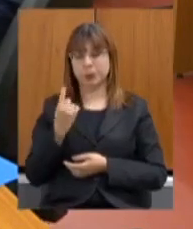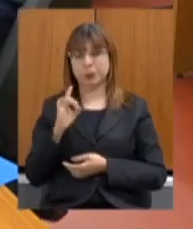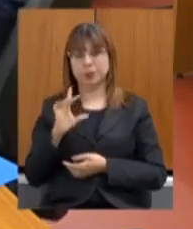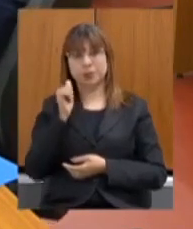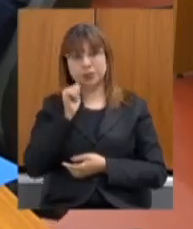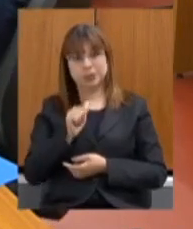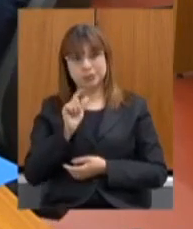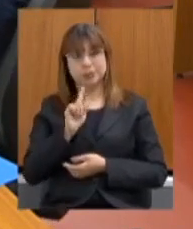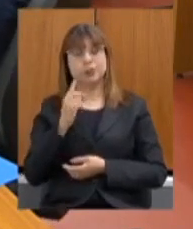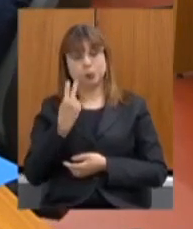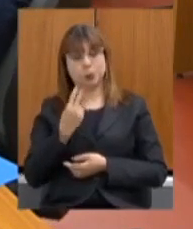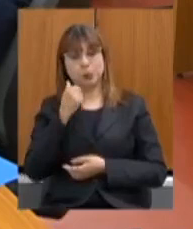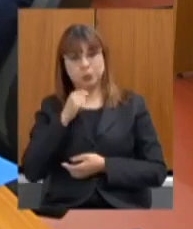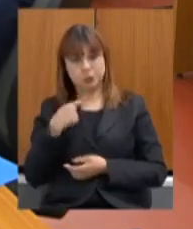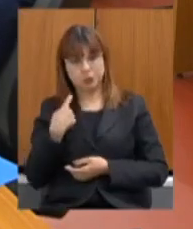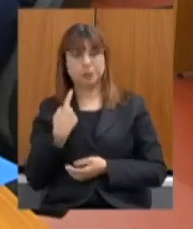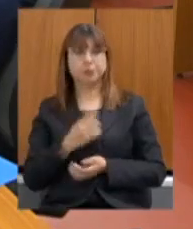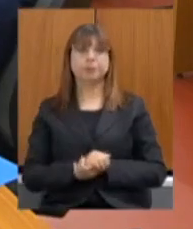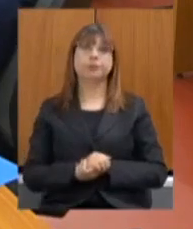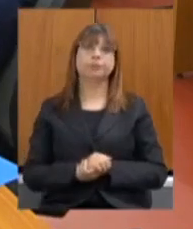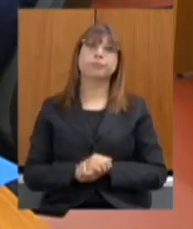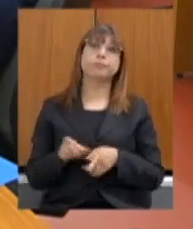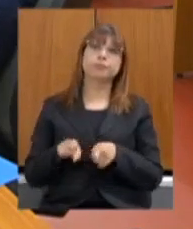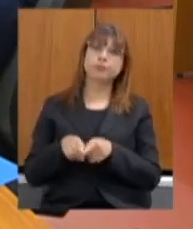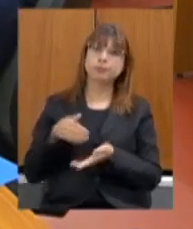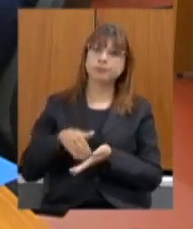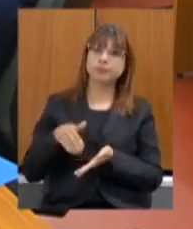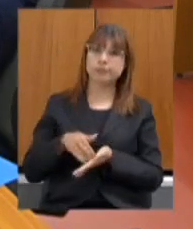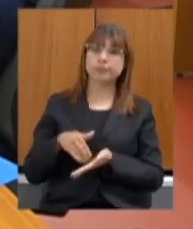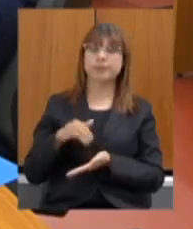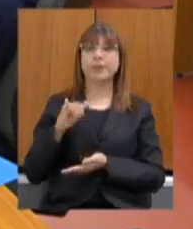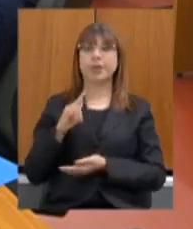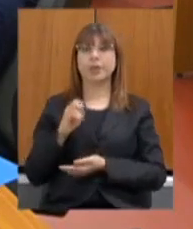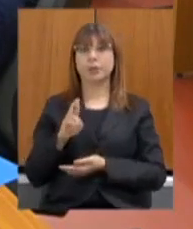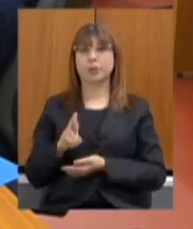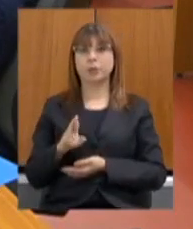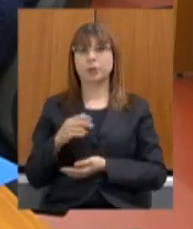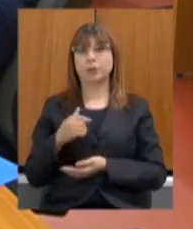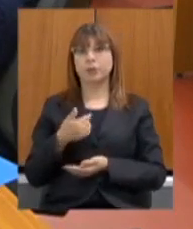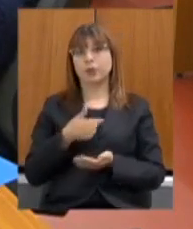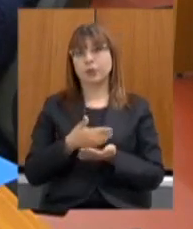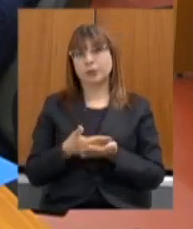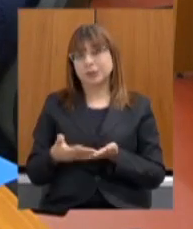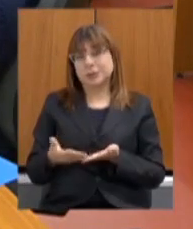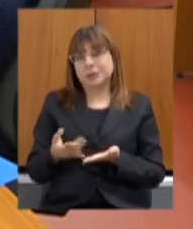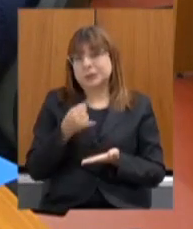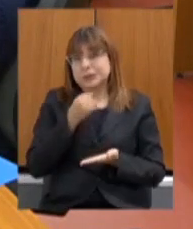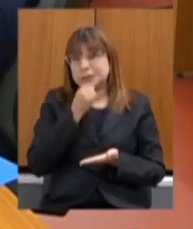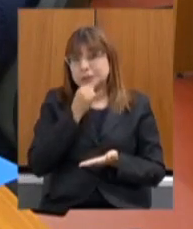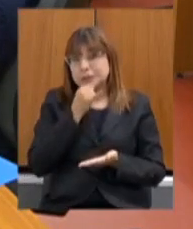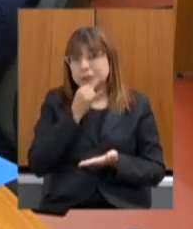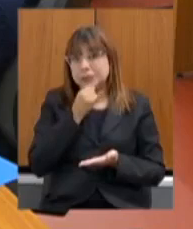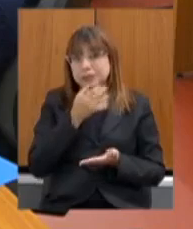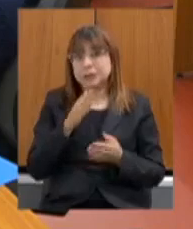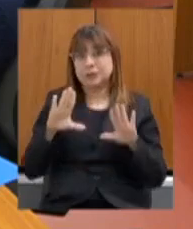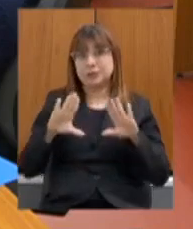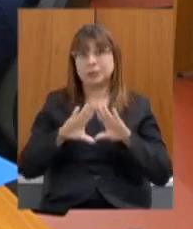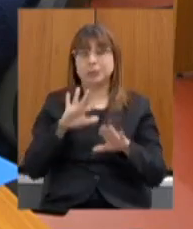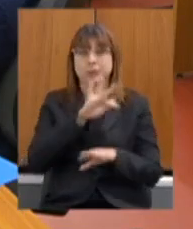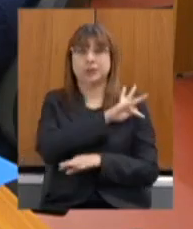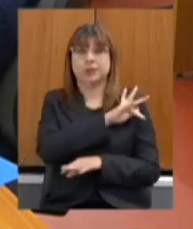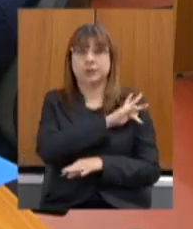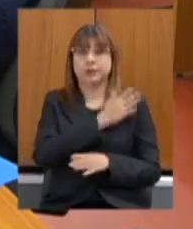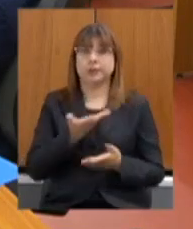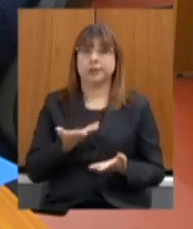deputadas, secretário de governo Igor. Eu vou começar, não há pena que a Assembleia Fiscaliza não